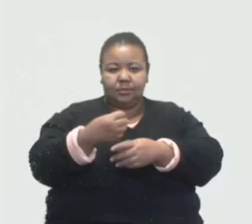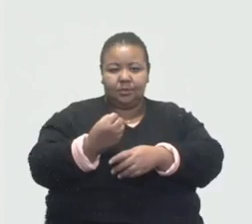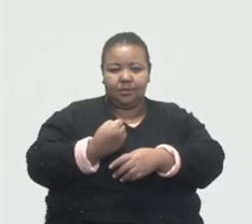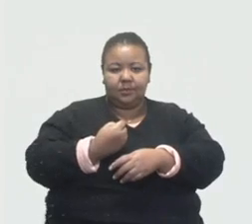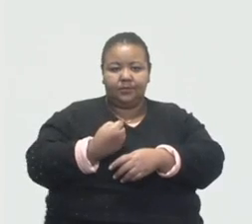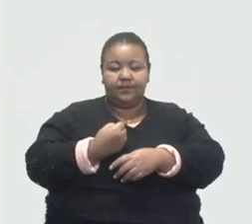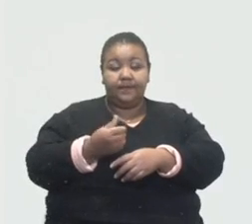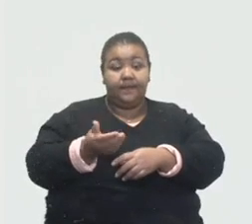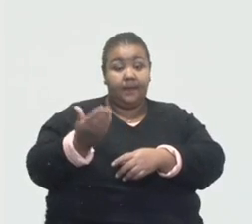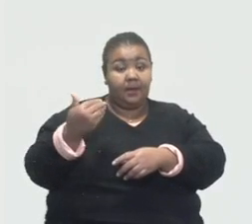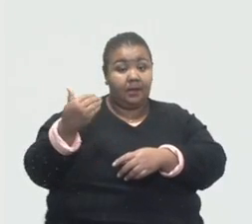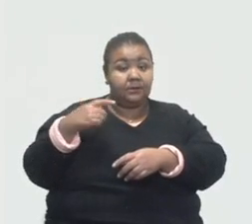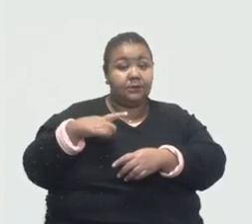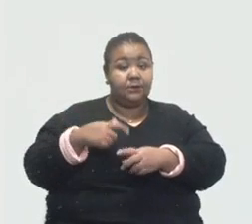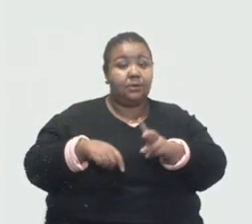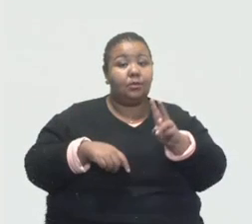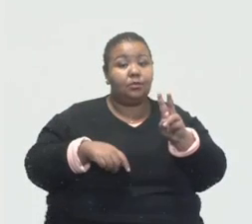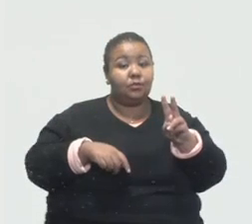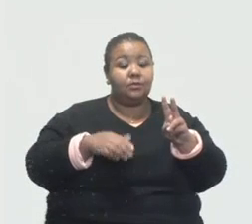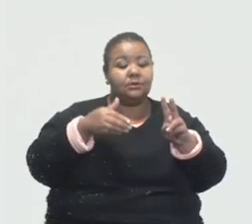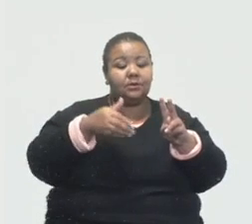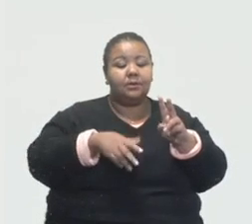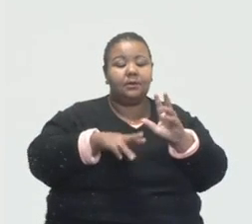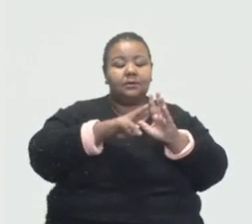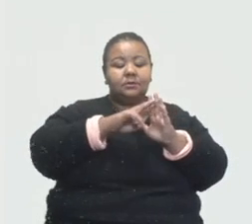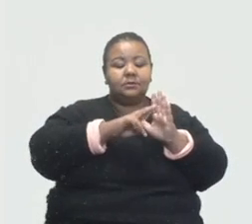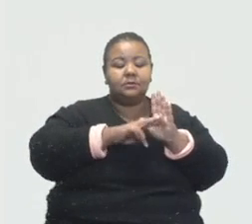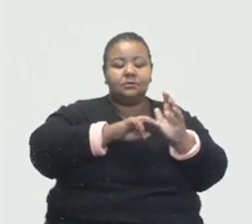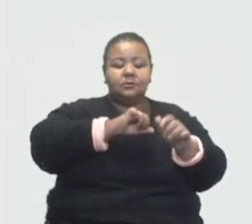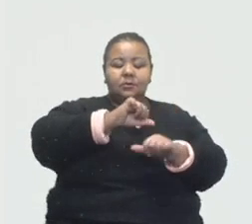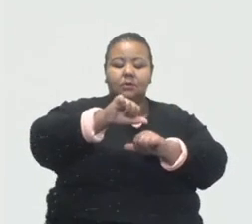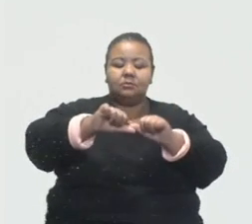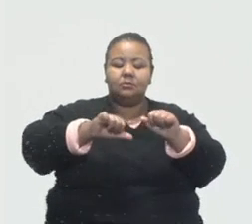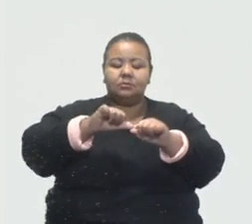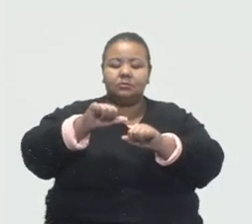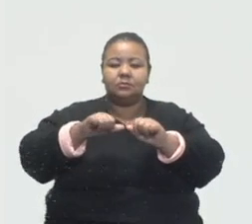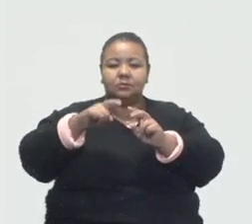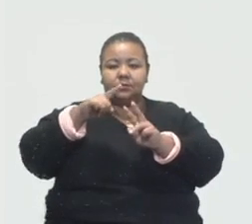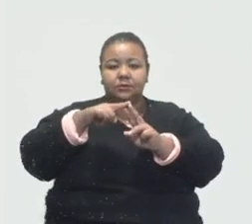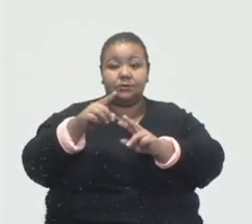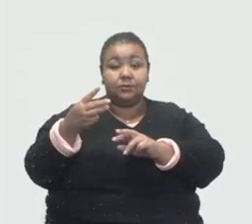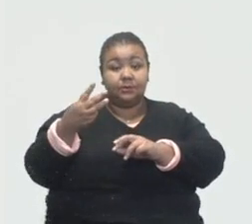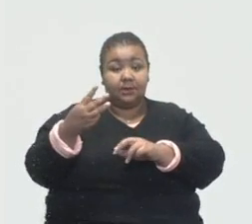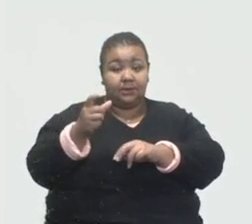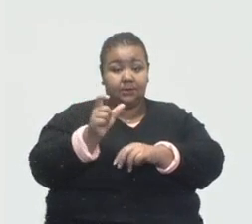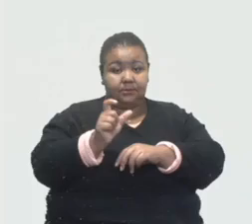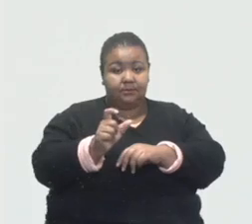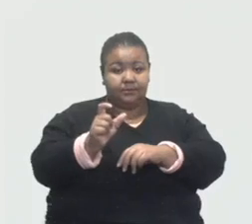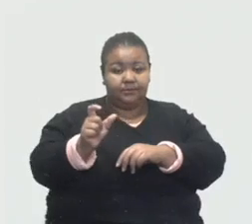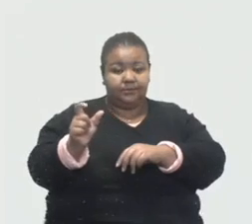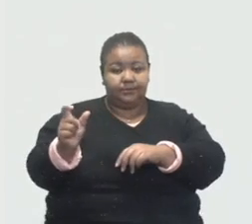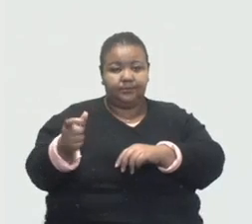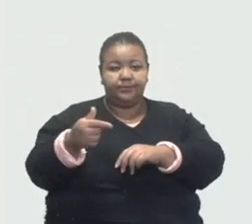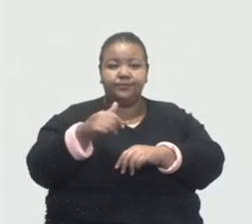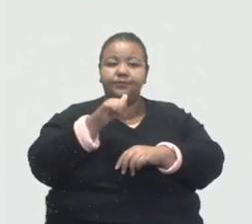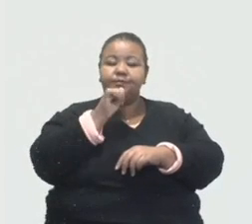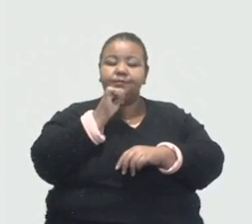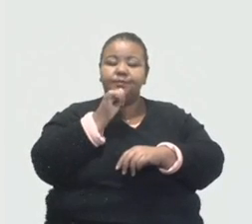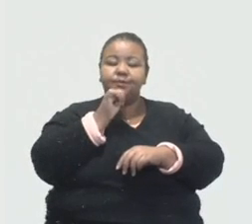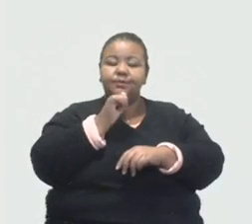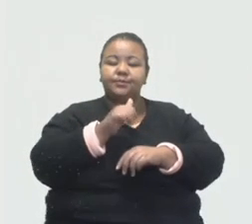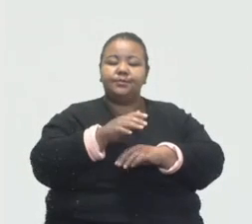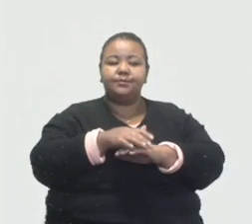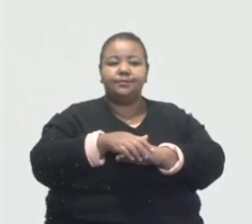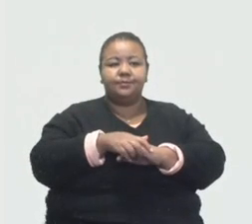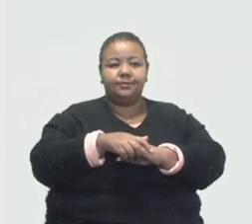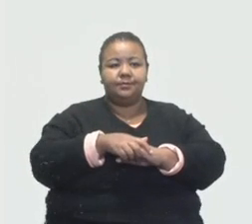2 componentes. A partir dessa regra, nós teremos um vetor com 3 componentes. Vejamos um caso. Por